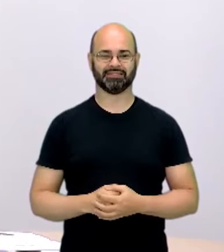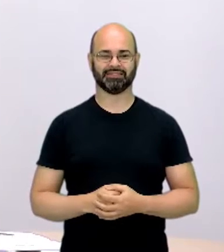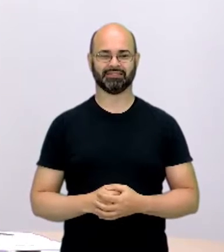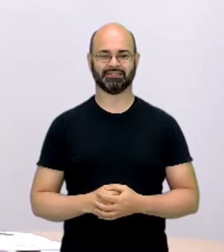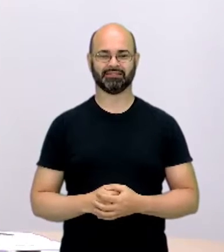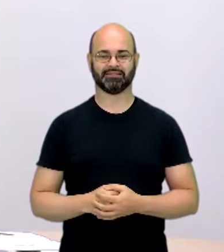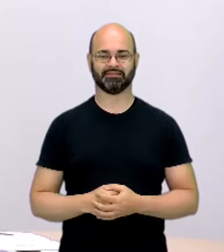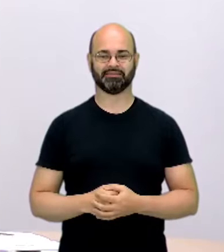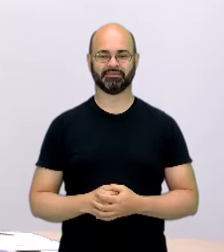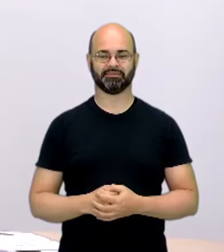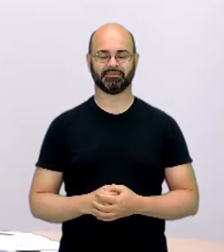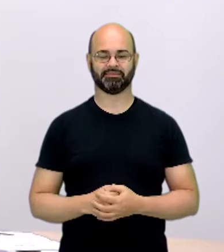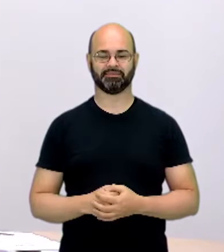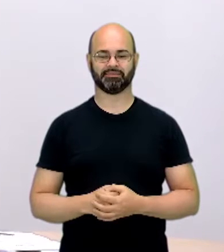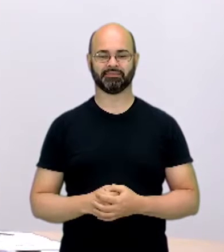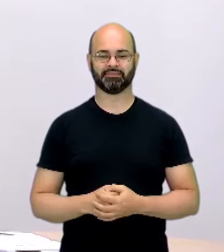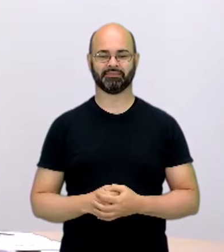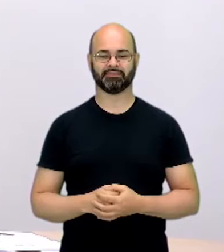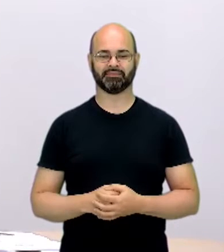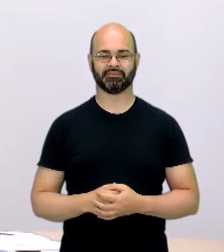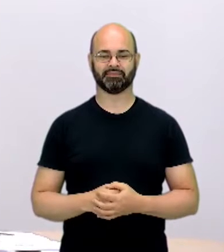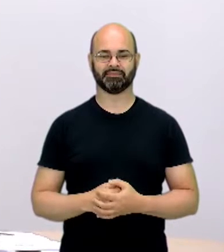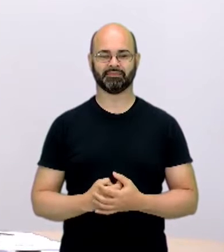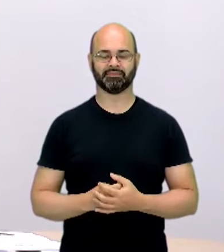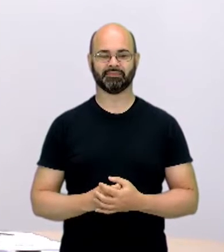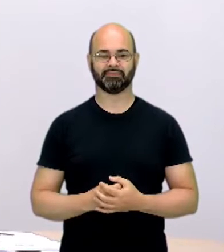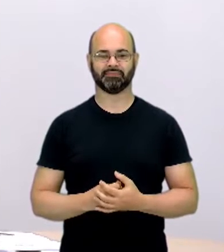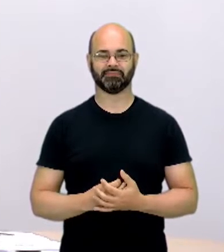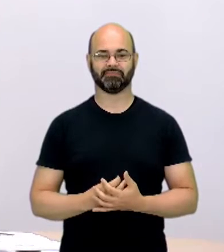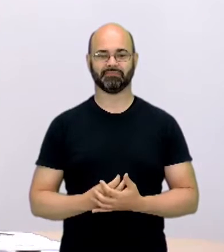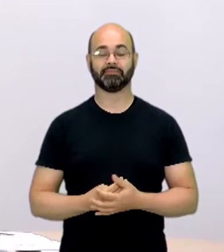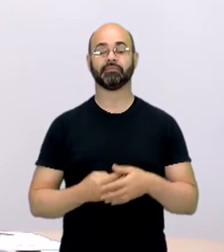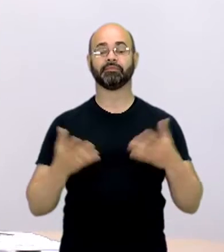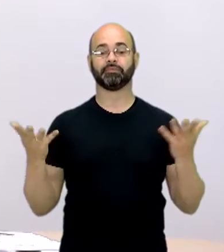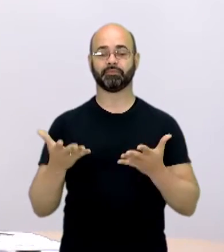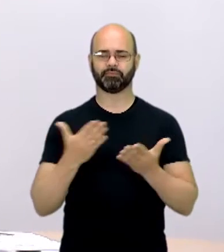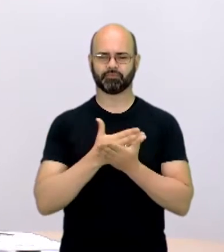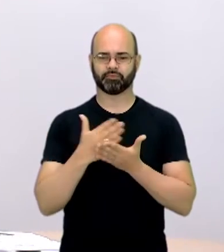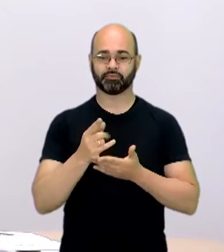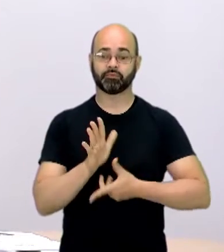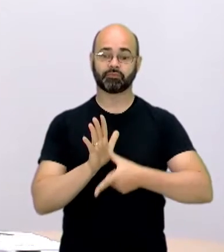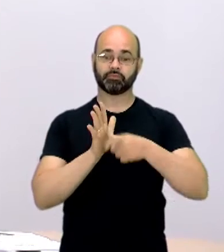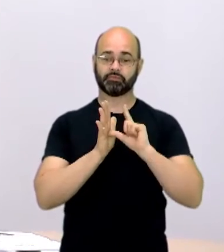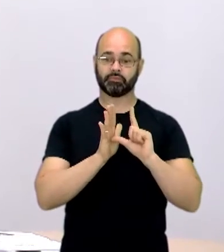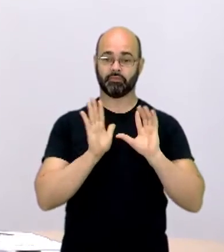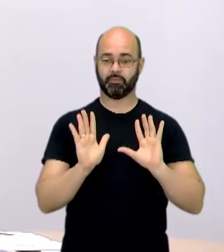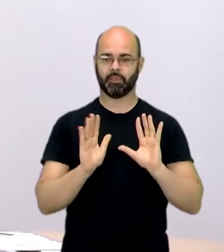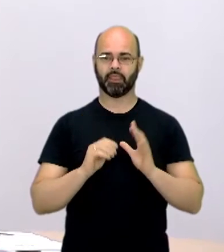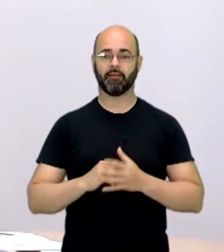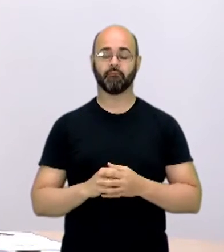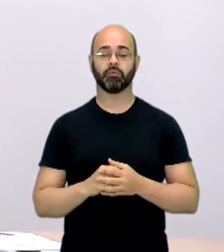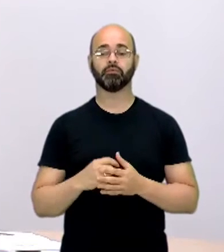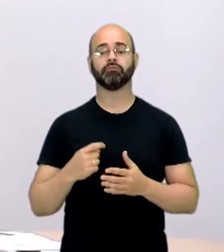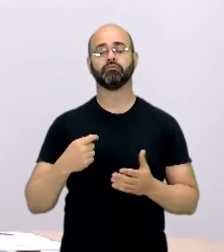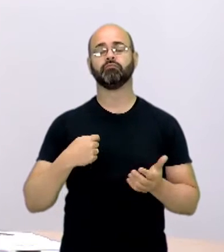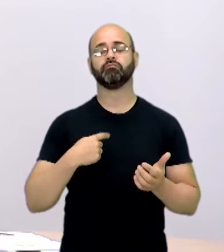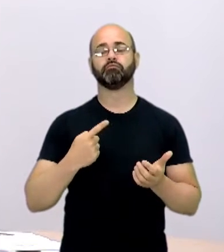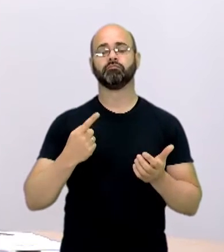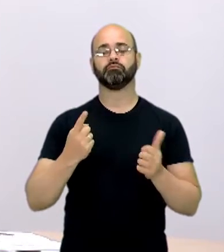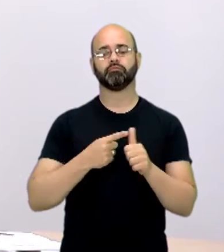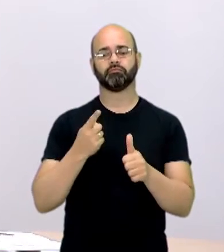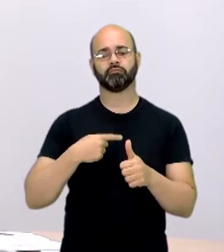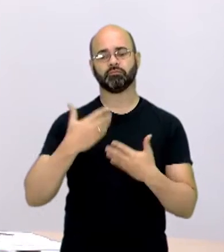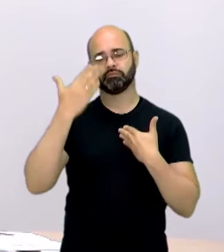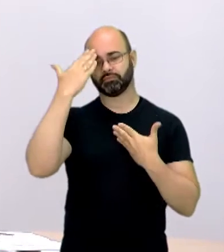também tênis pretos. Right? So, before starting the class and so on, I would like to thank